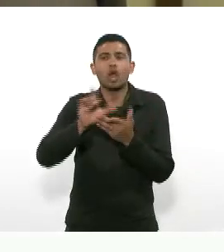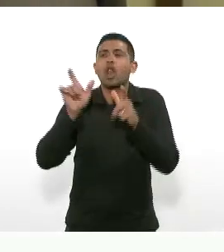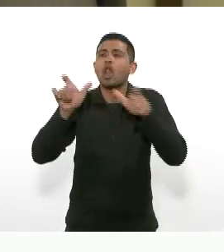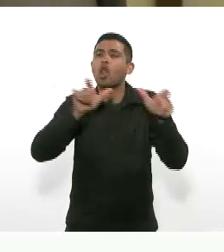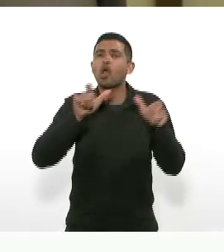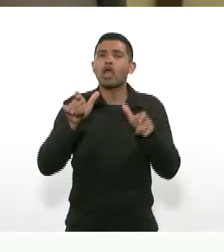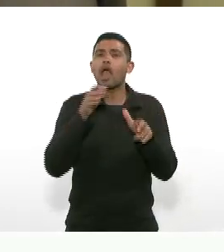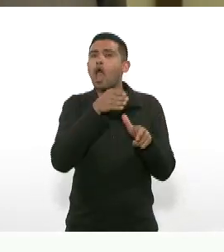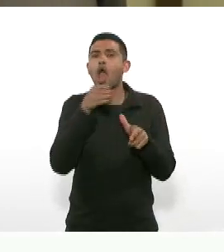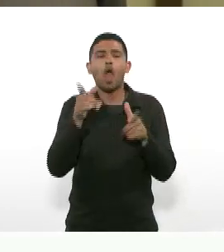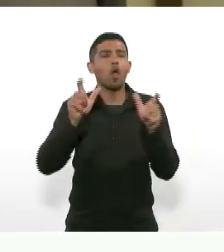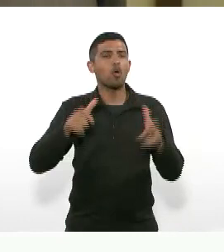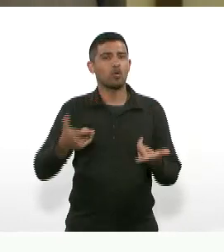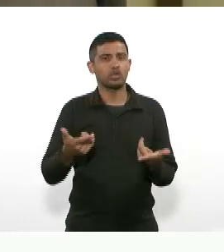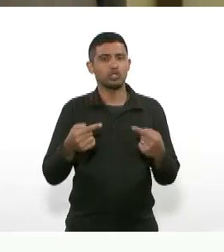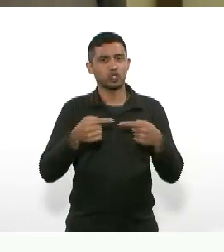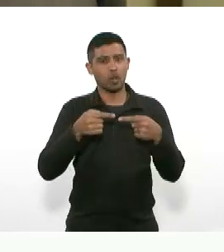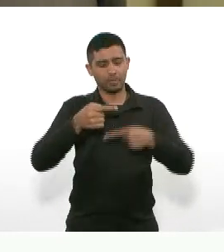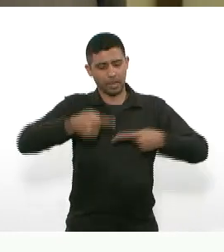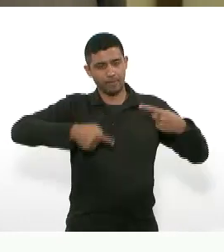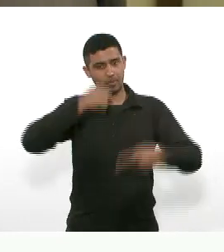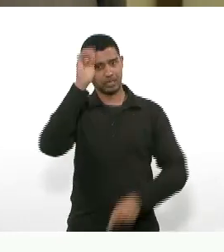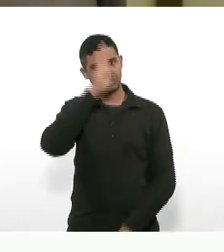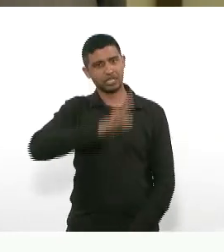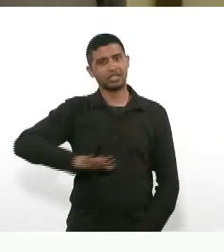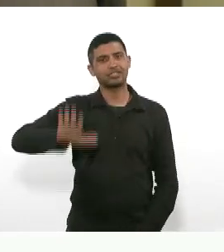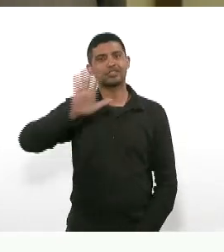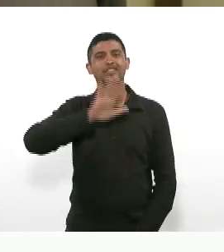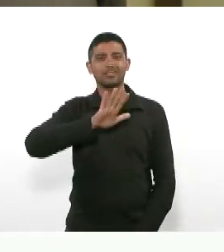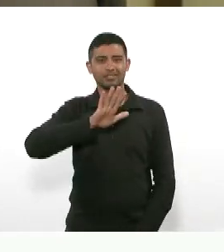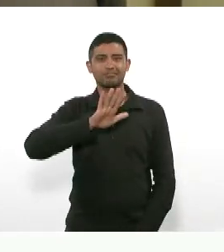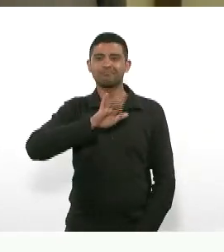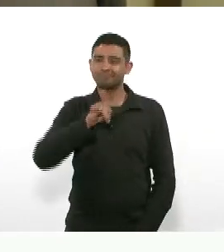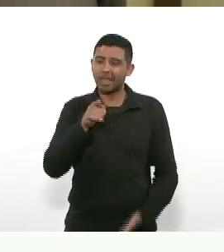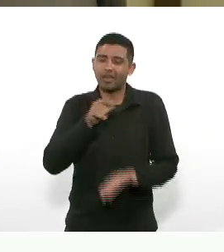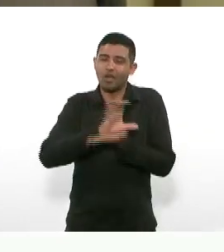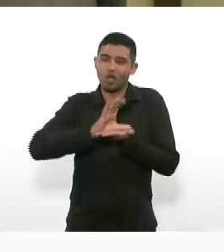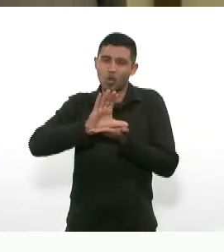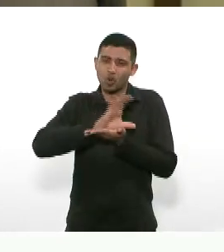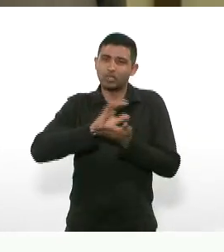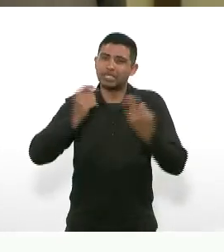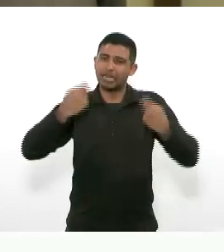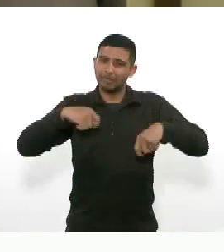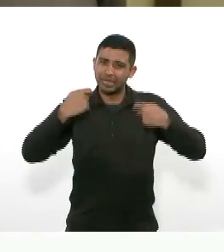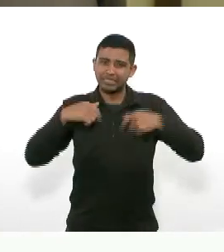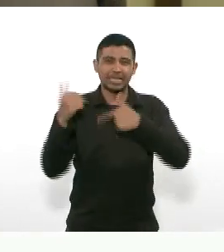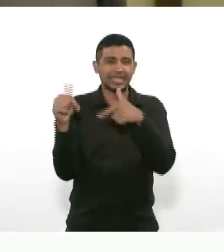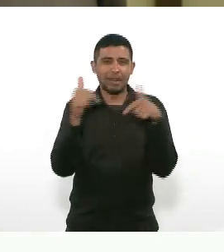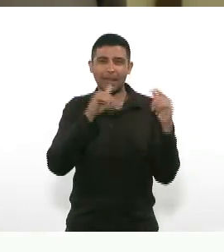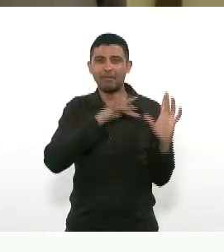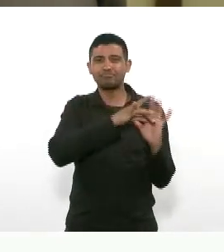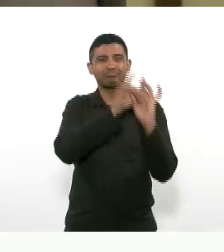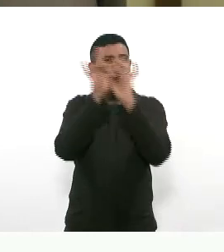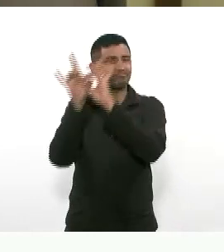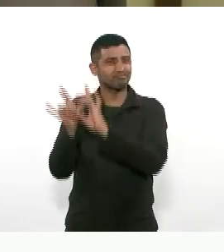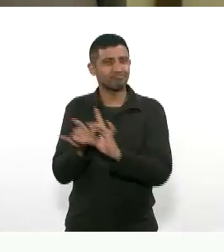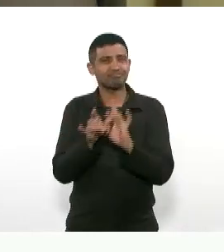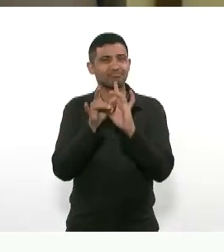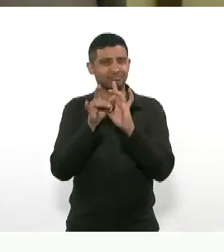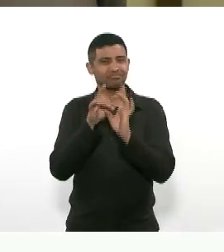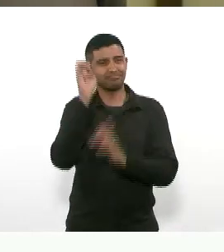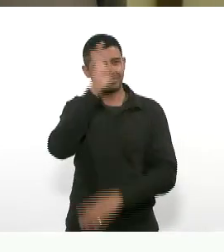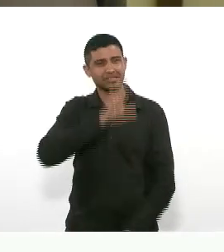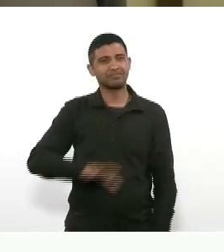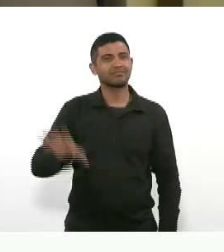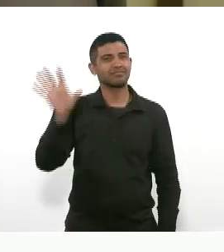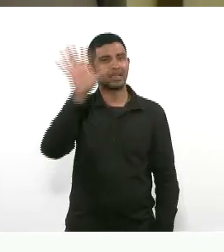uma política nacional. Então, o Conselho ele vai ter que trabalhar com os eixos nacionais mais aplicados